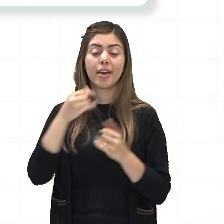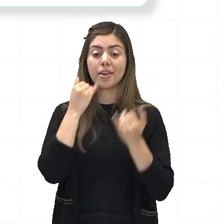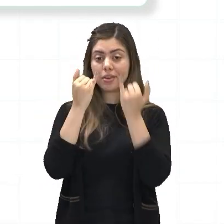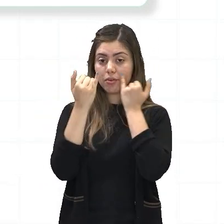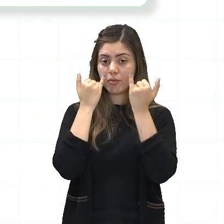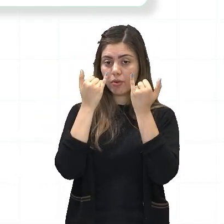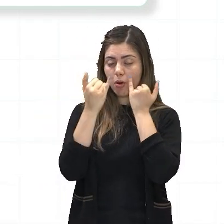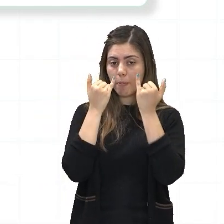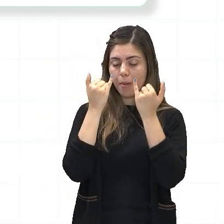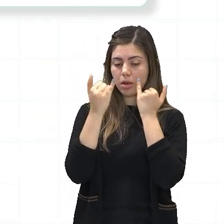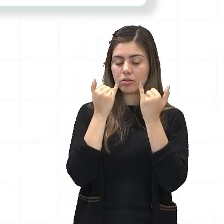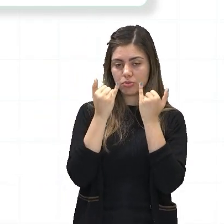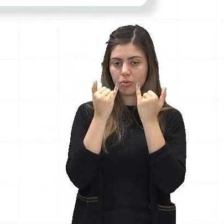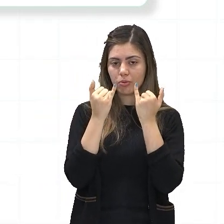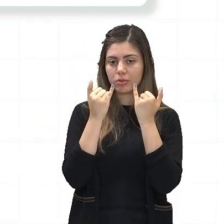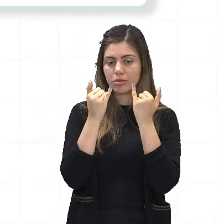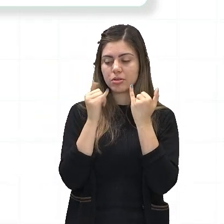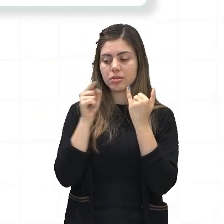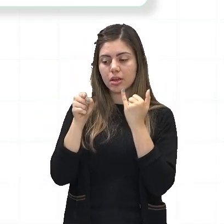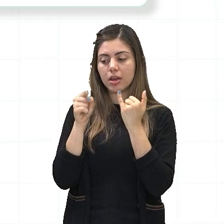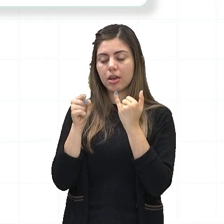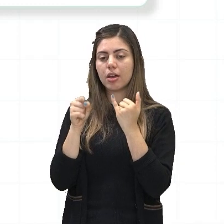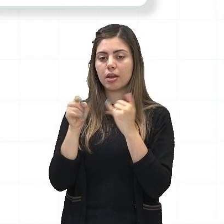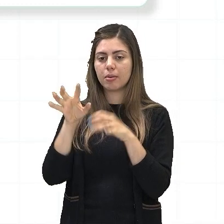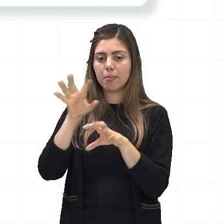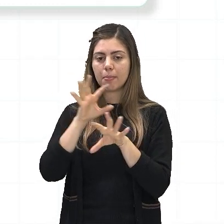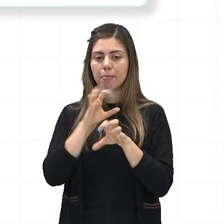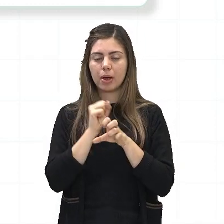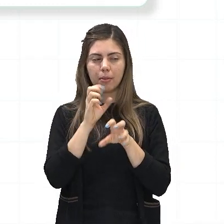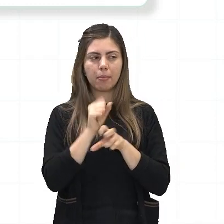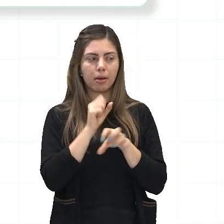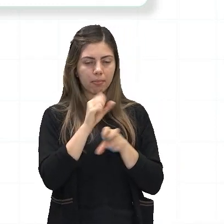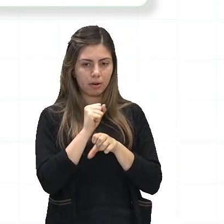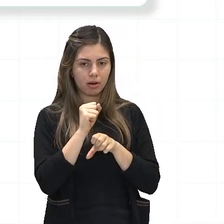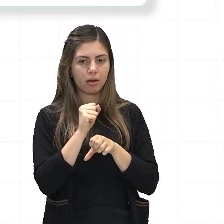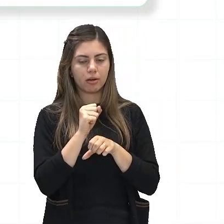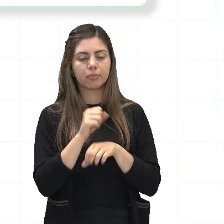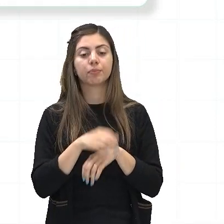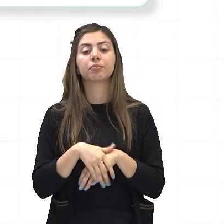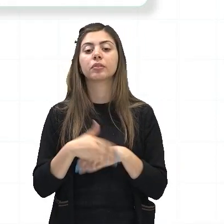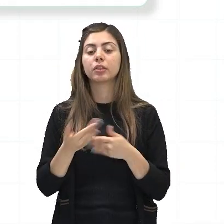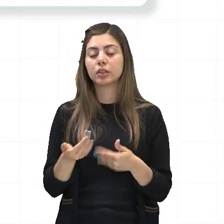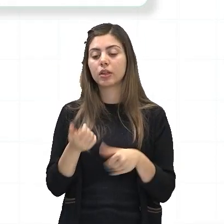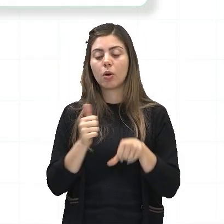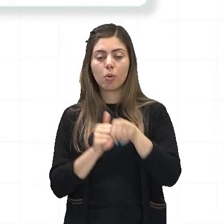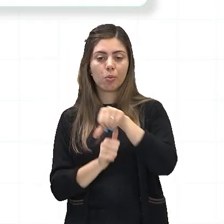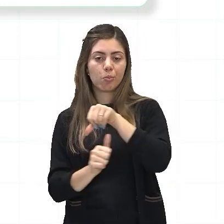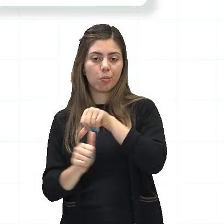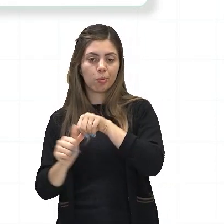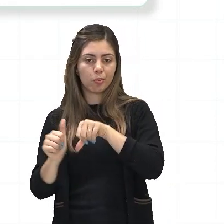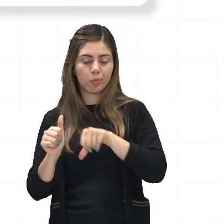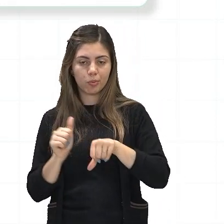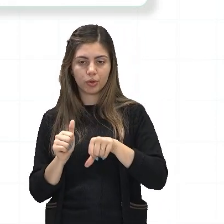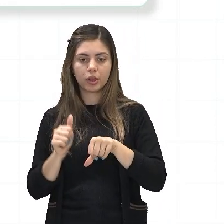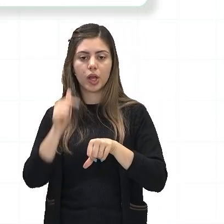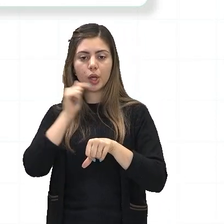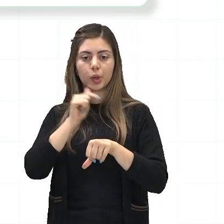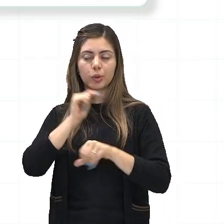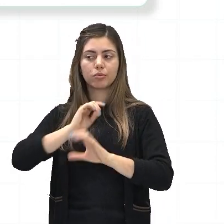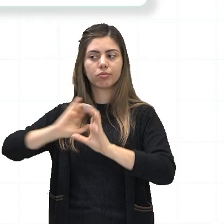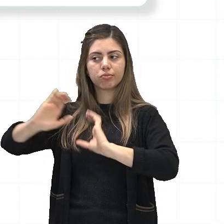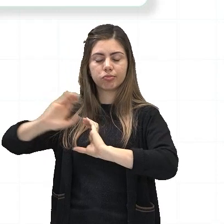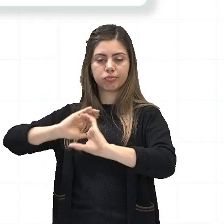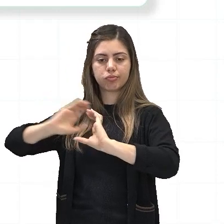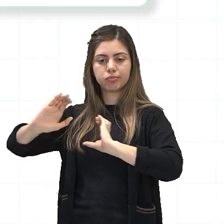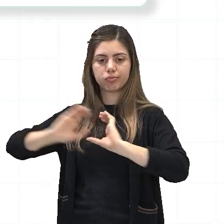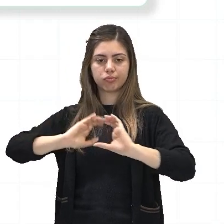né, decodificá-las, ele vai identificar aí essas informações, transportá-las e também servir ali para a